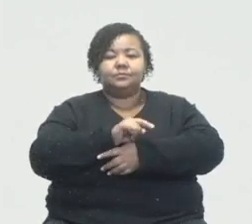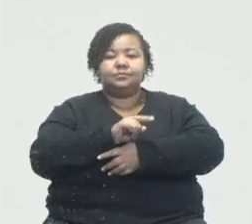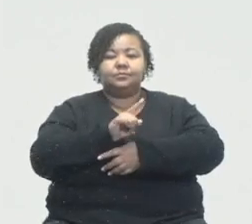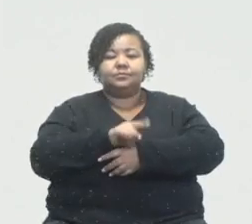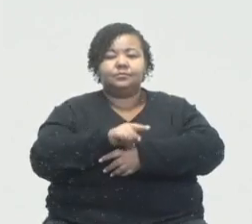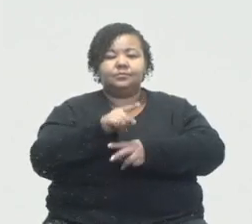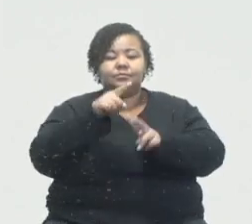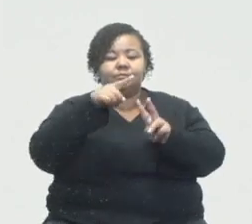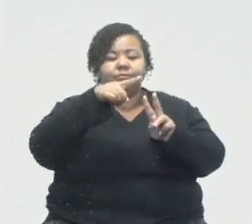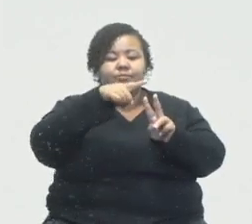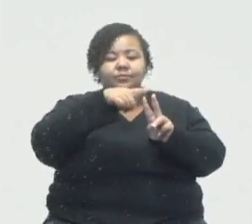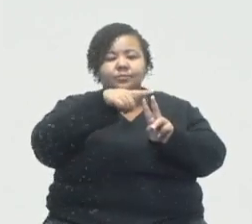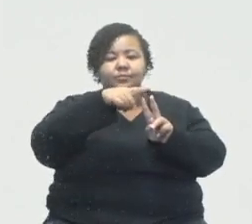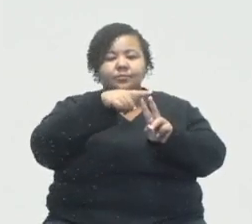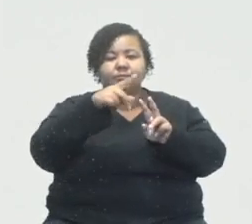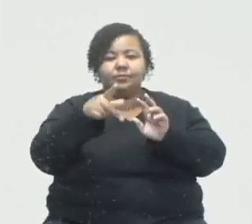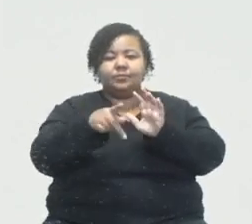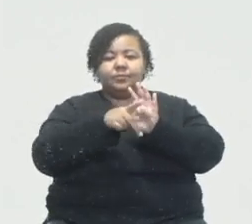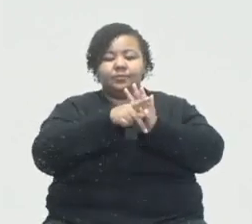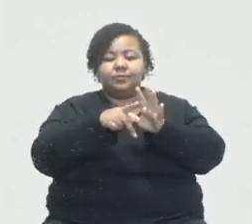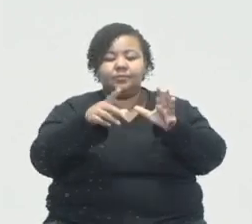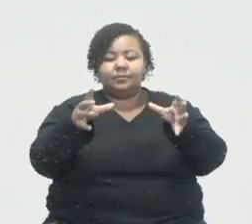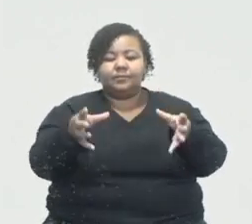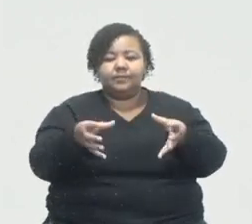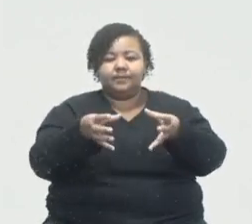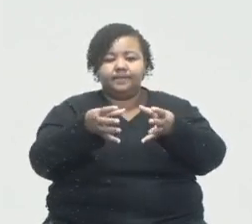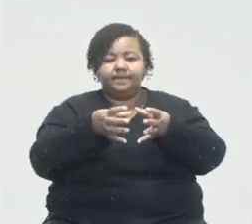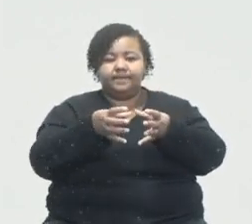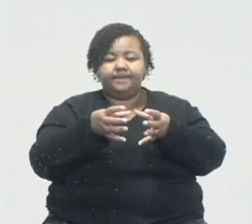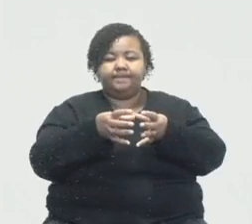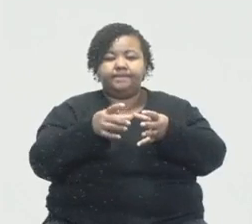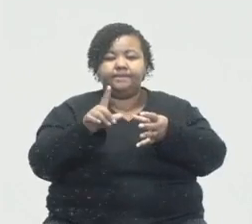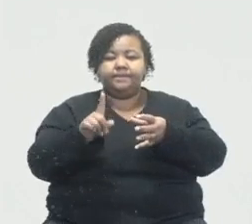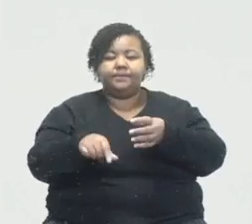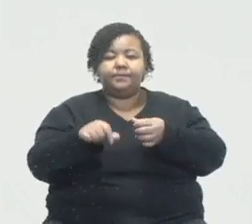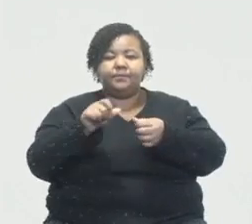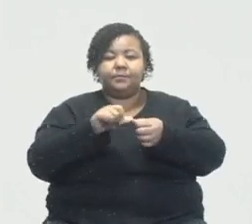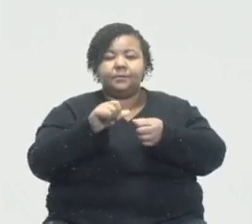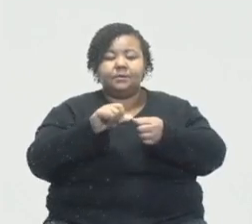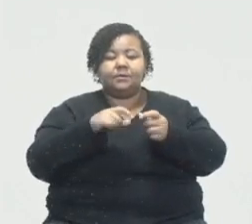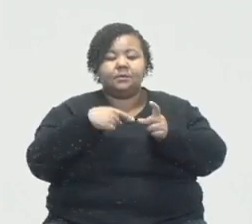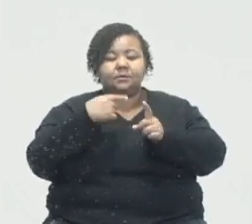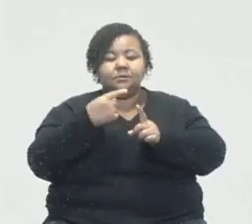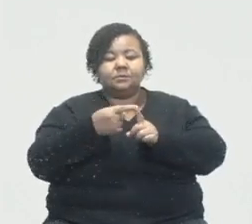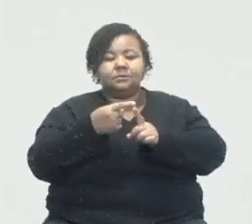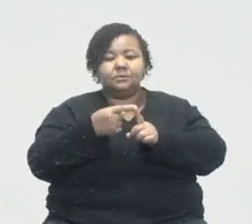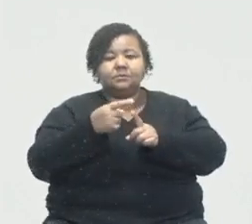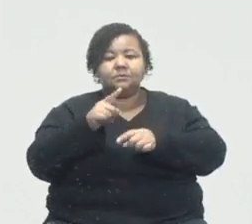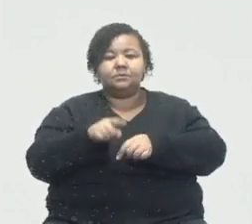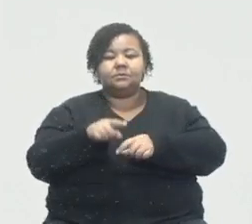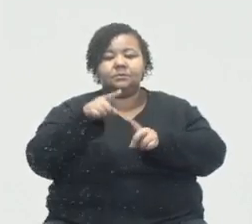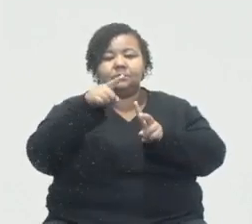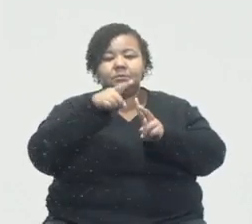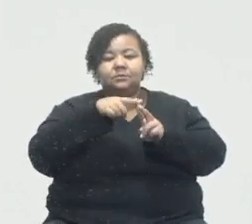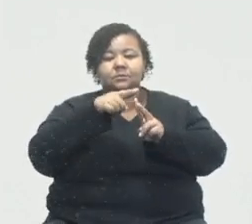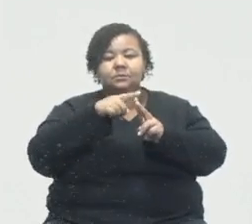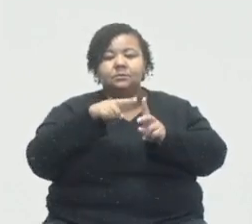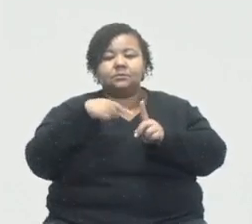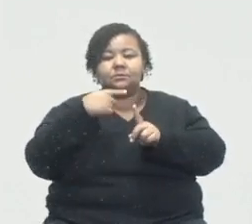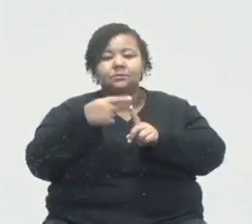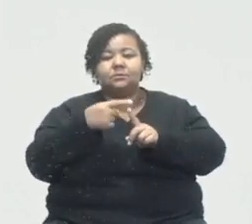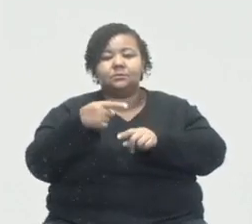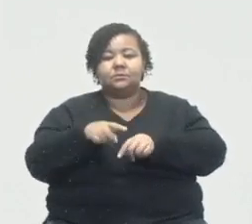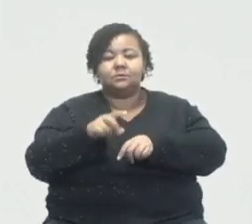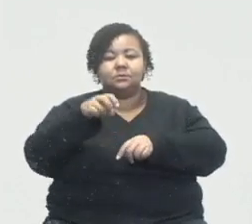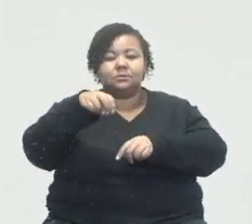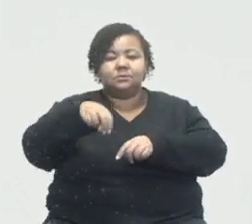um vetor que também pertence ao conjunto. Nós temos que se realizar a adição do nosso vetor mais o vetor